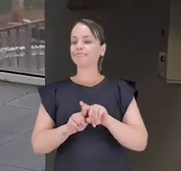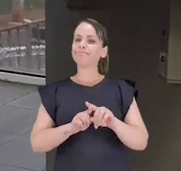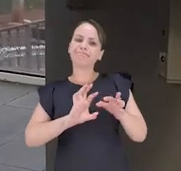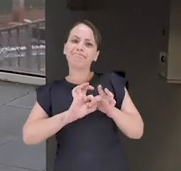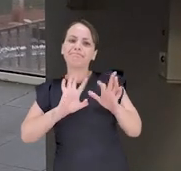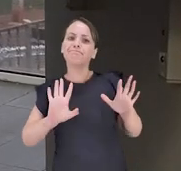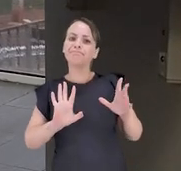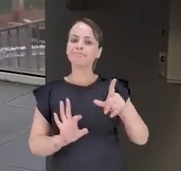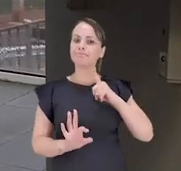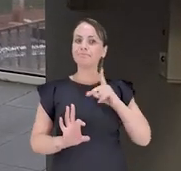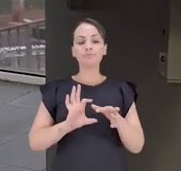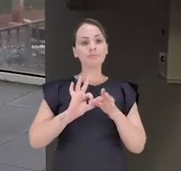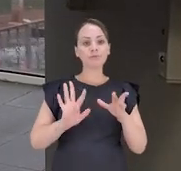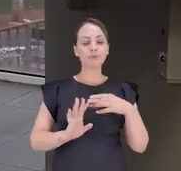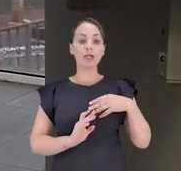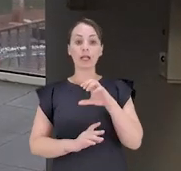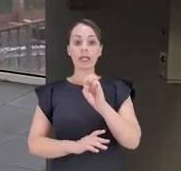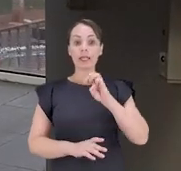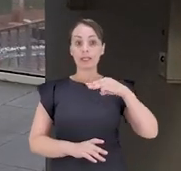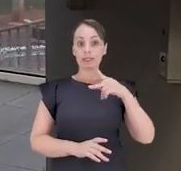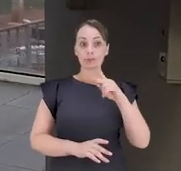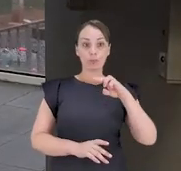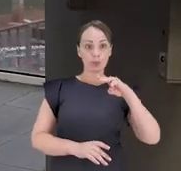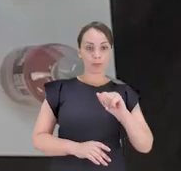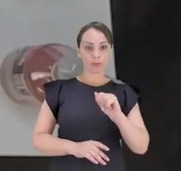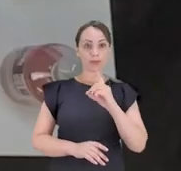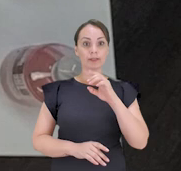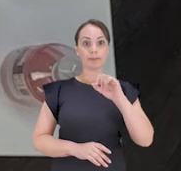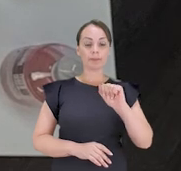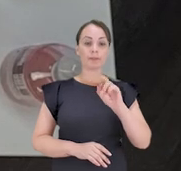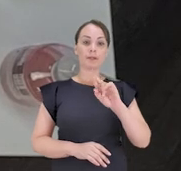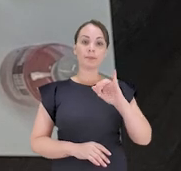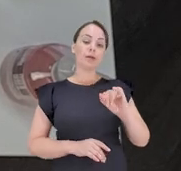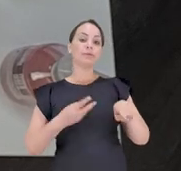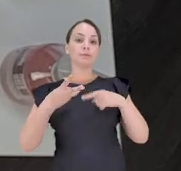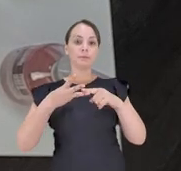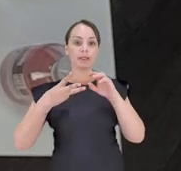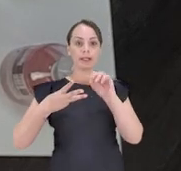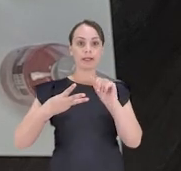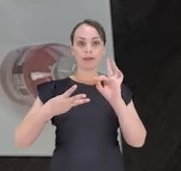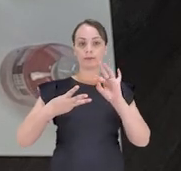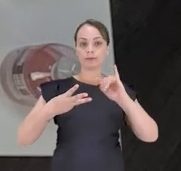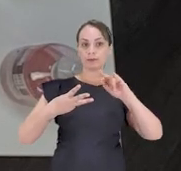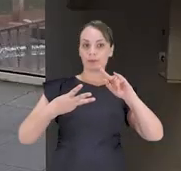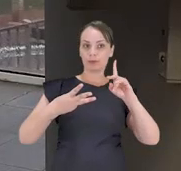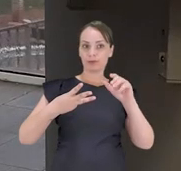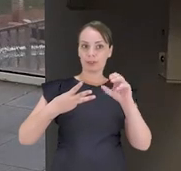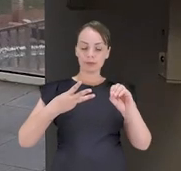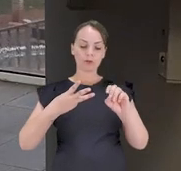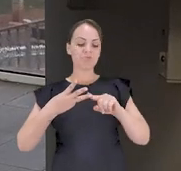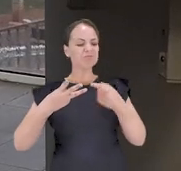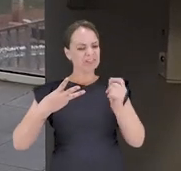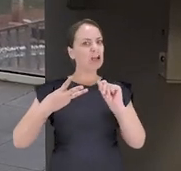opcionalmente espuma de barbear e o nosso ativador. O ativador você pode tanto fazer água